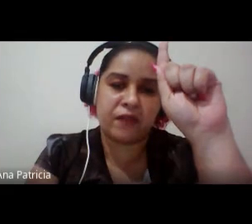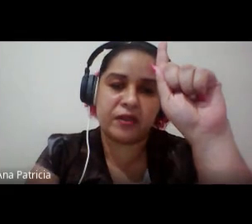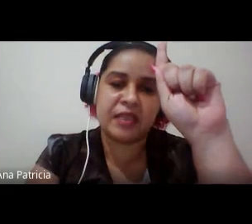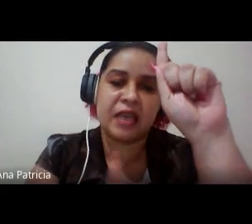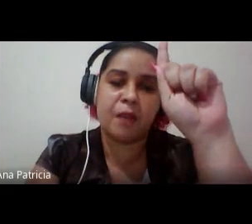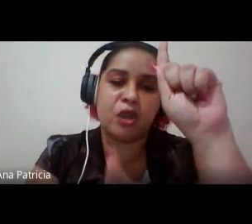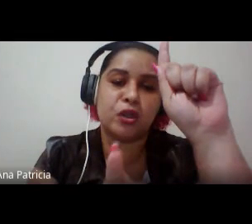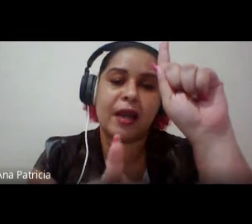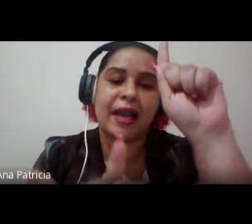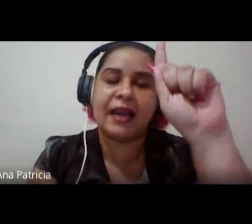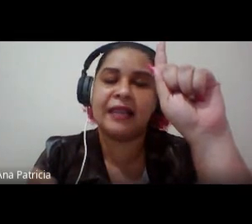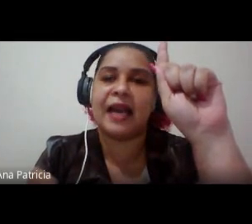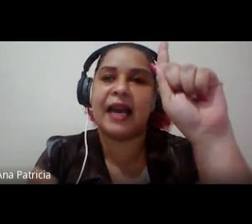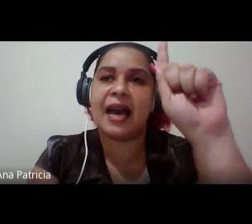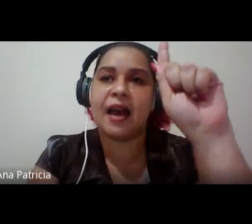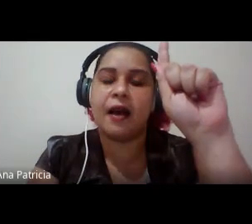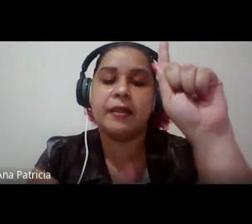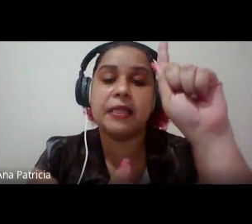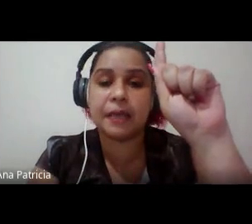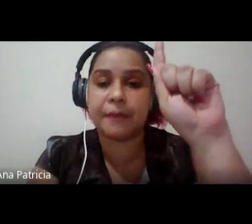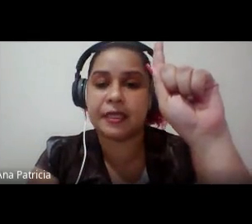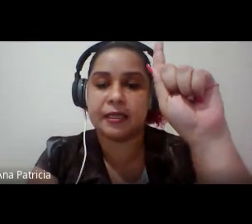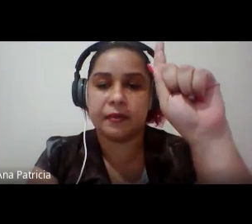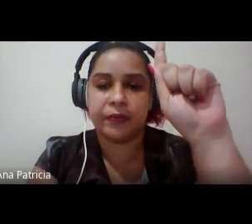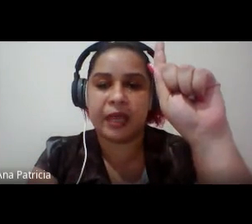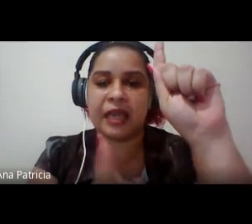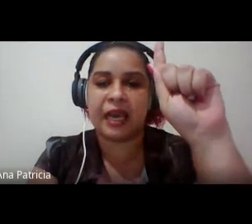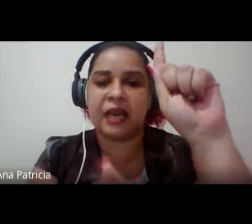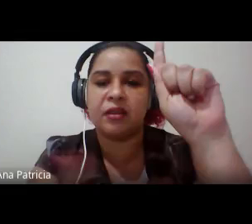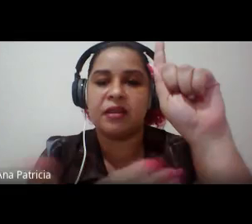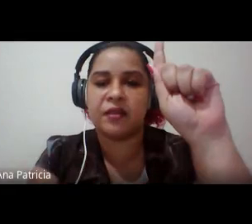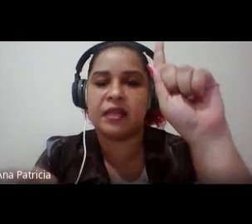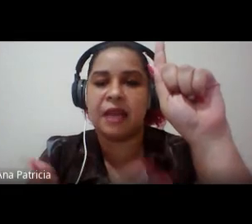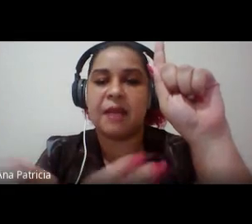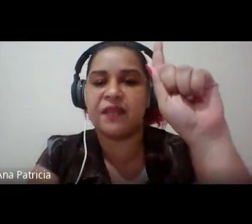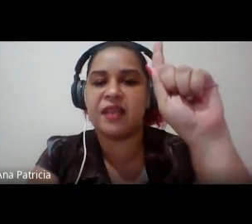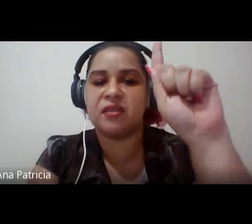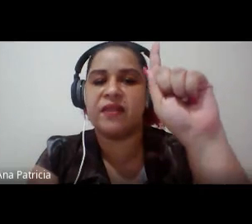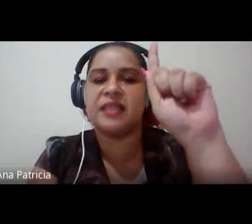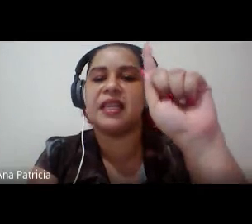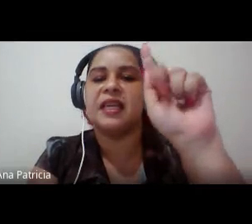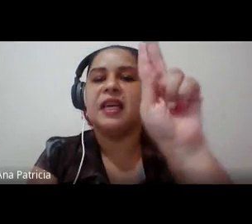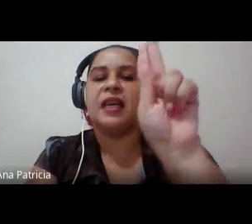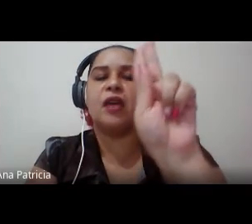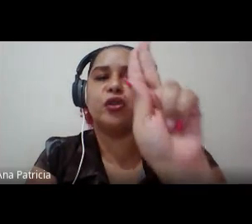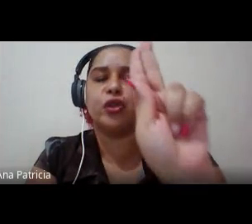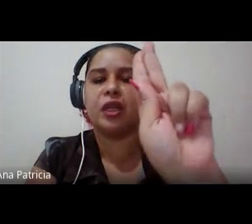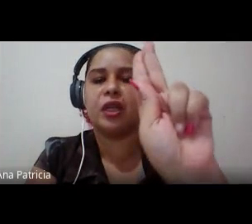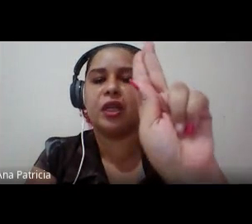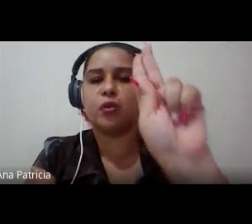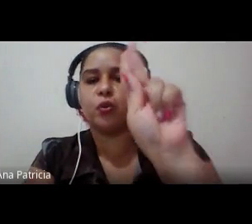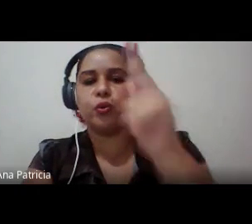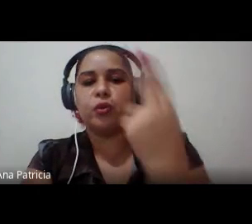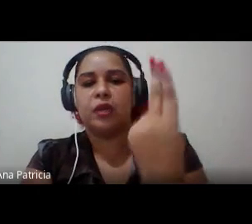a vocês, eles mostram a letra H simples, que é aquela que eu disse a vocês, ela é mais fácil de fazer, que é os 2